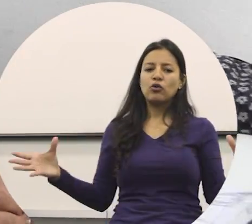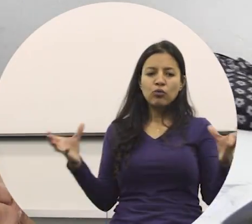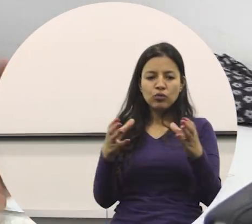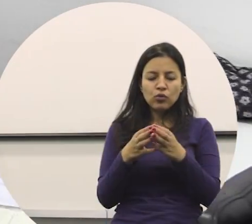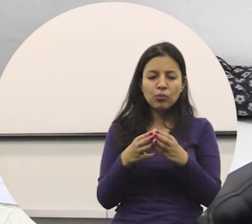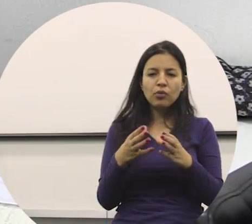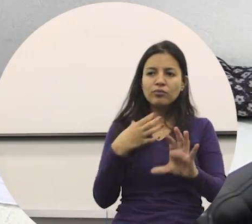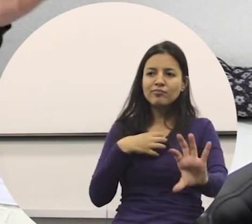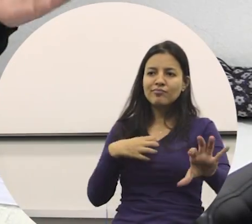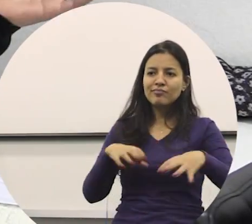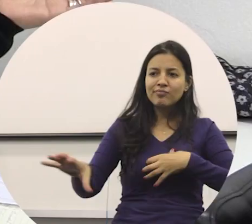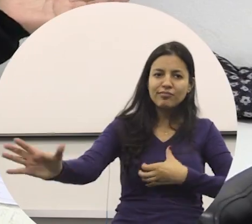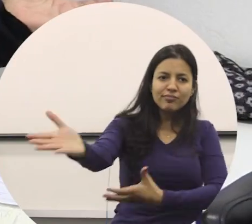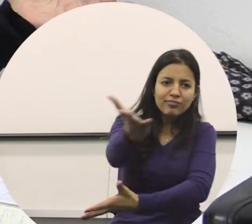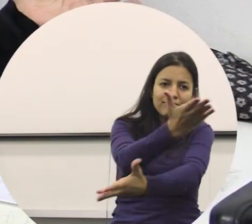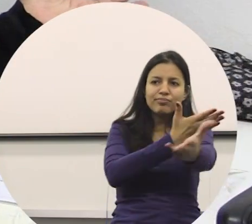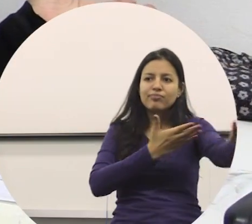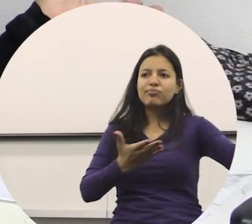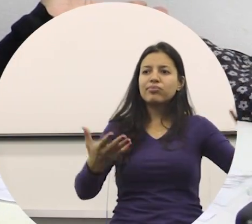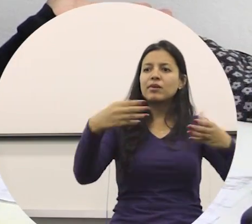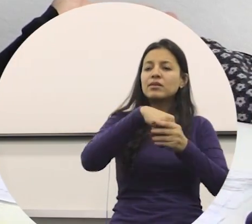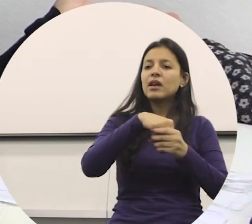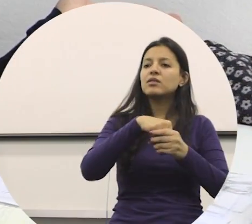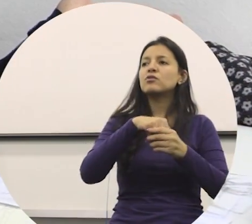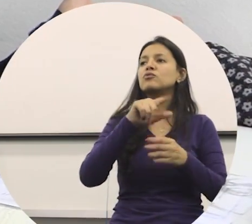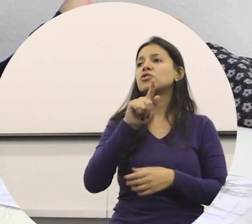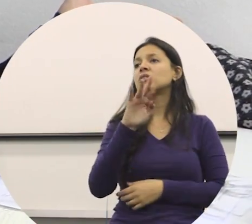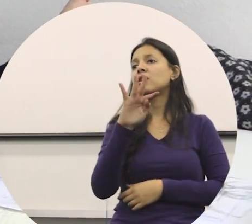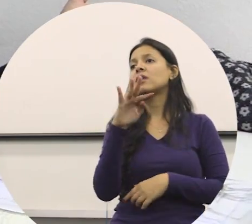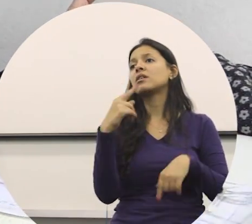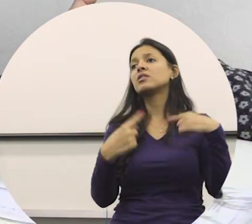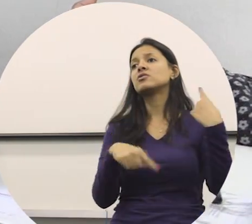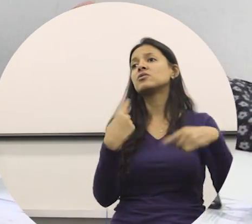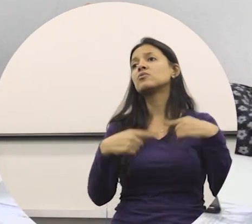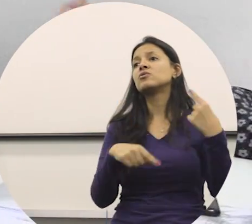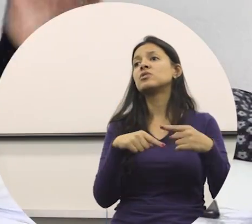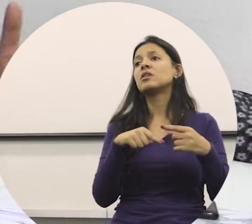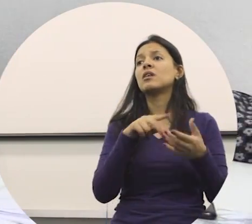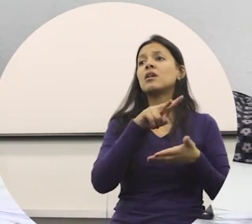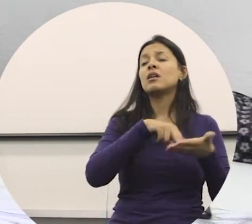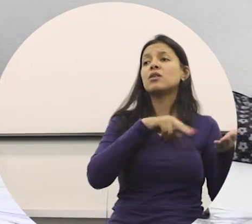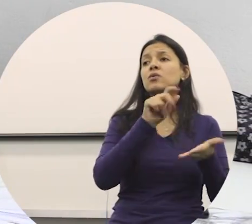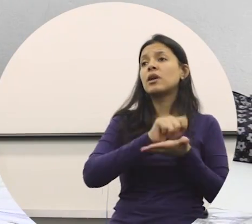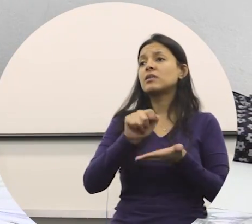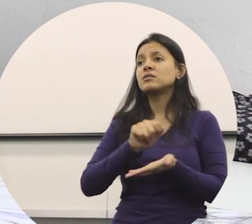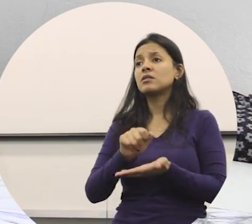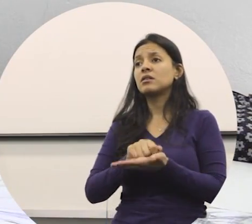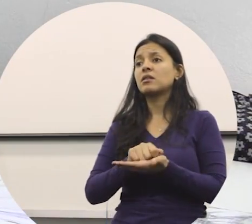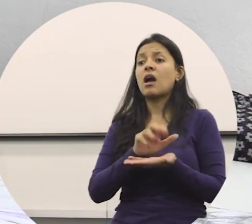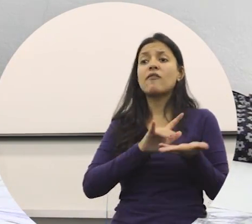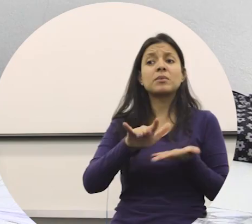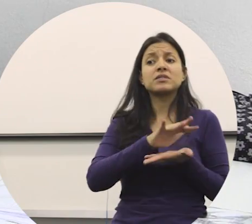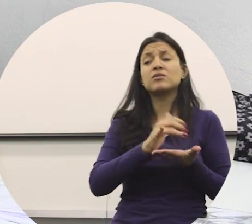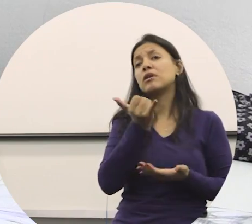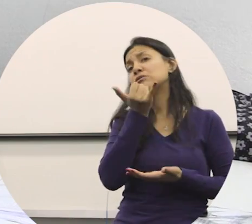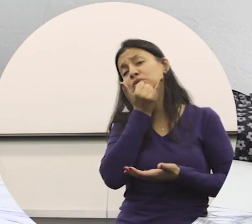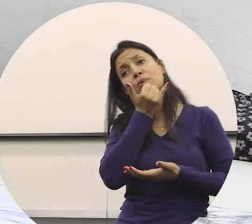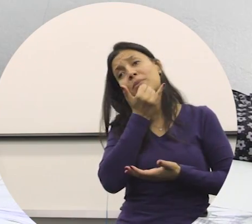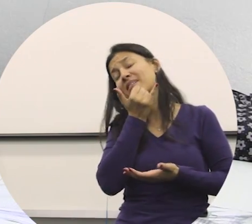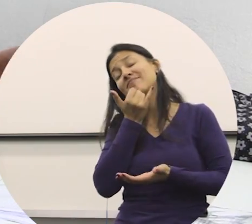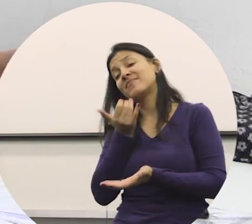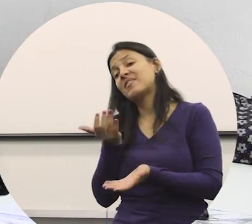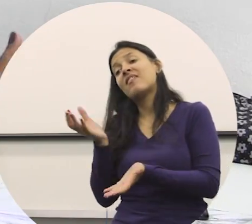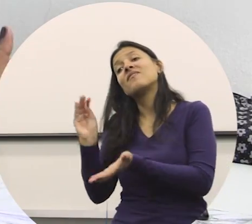coletiva num GT que discute leitura e escrita para alfabetização. Sempre será voto vencido, porque é